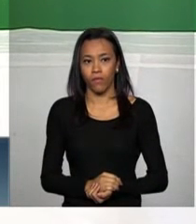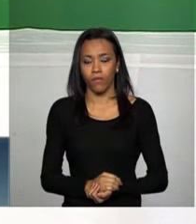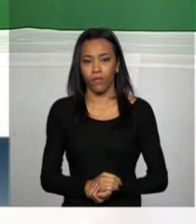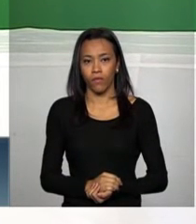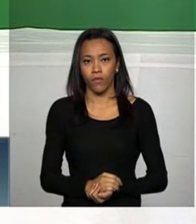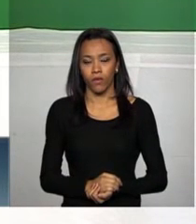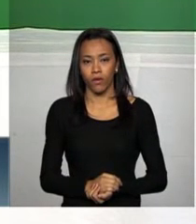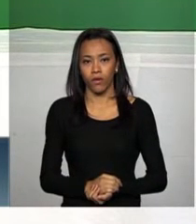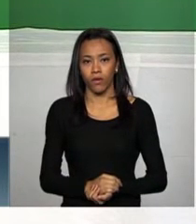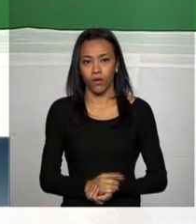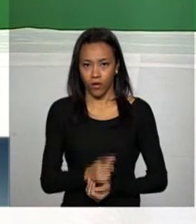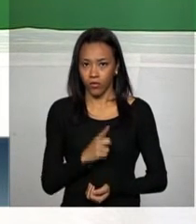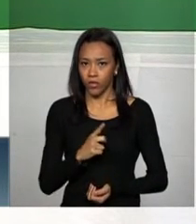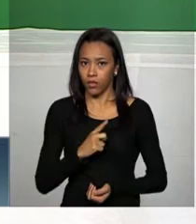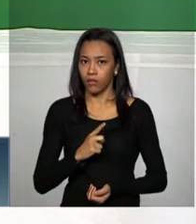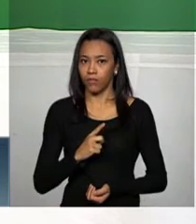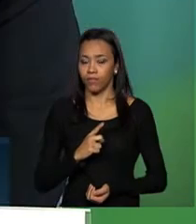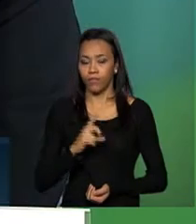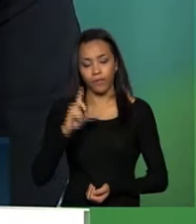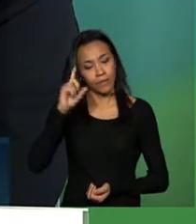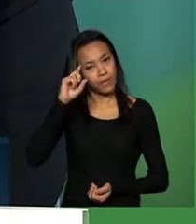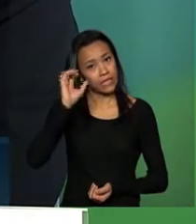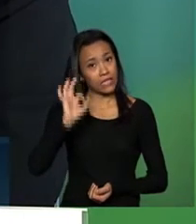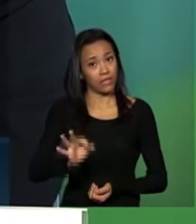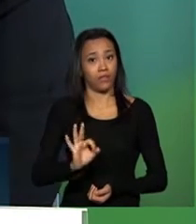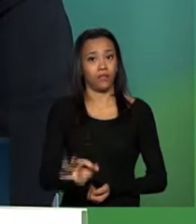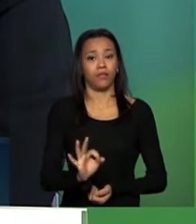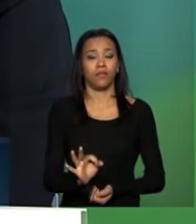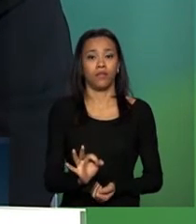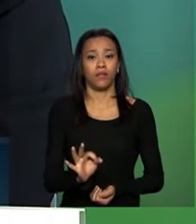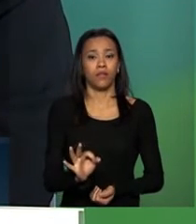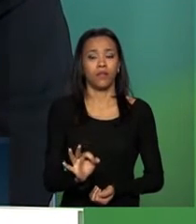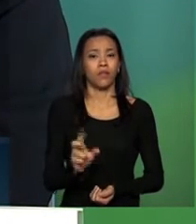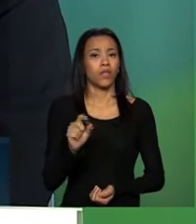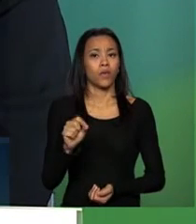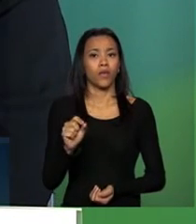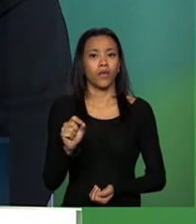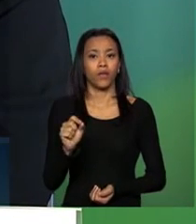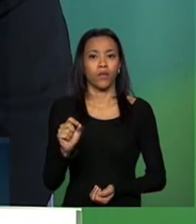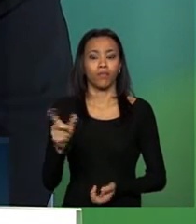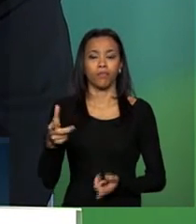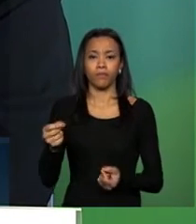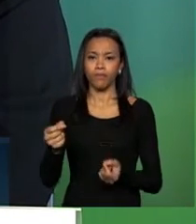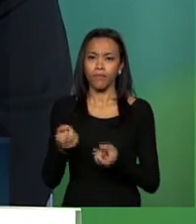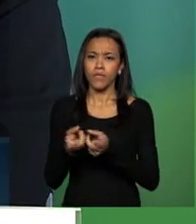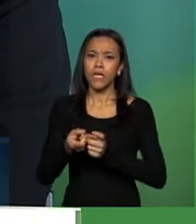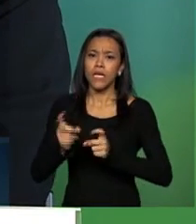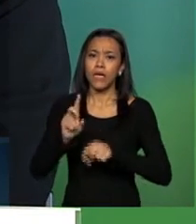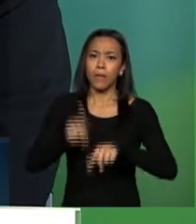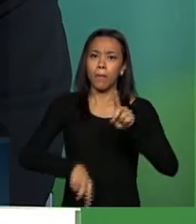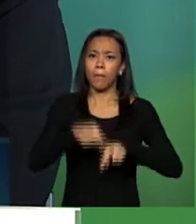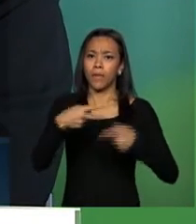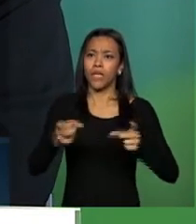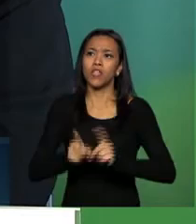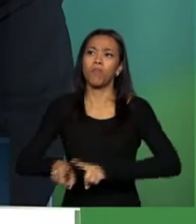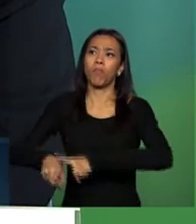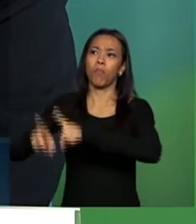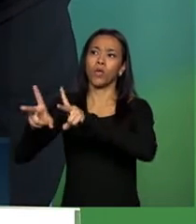Olha, eu tenho certeza, porque veja, os canais de exportação, eles não são